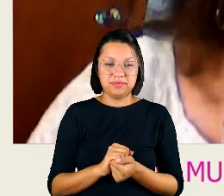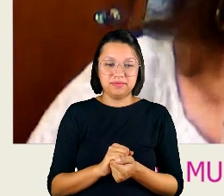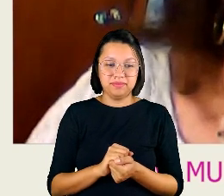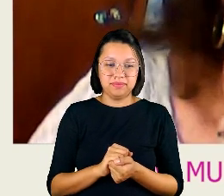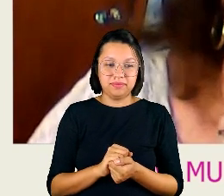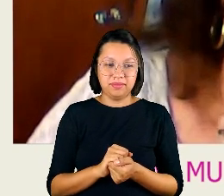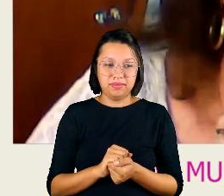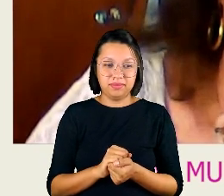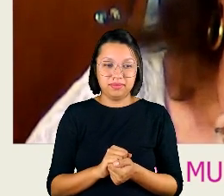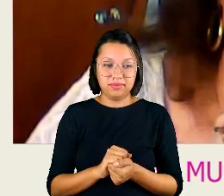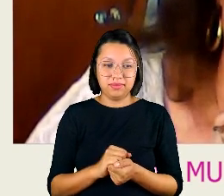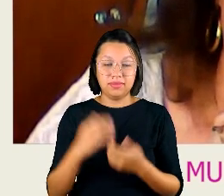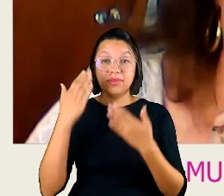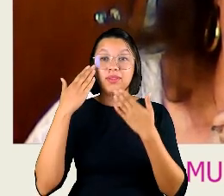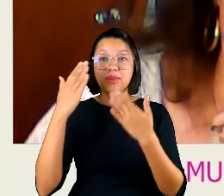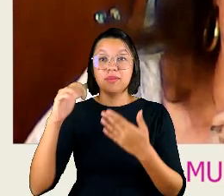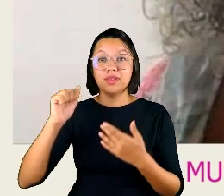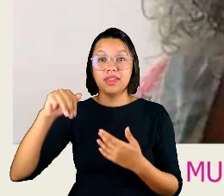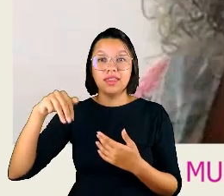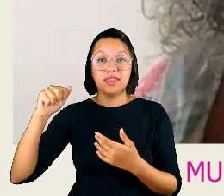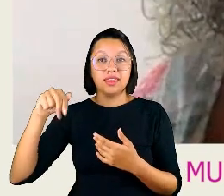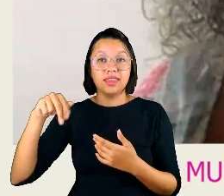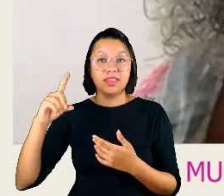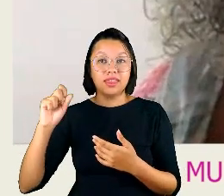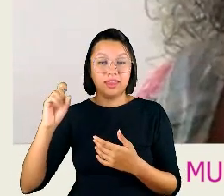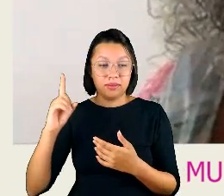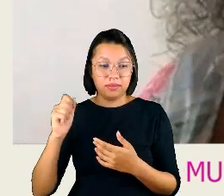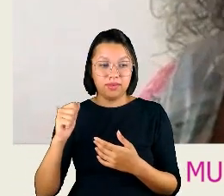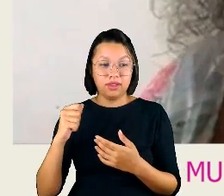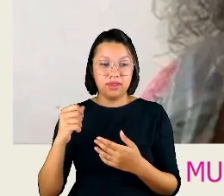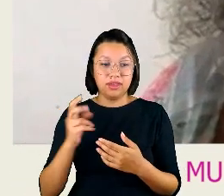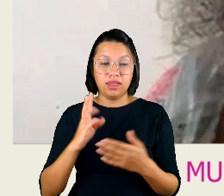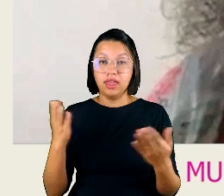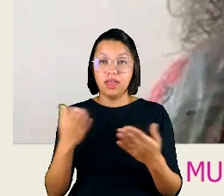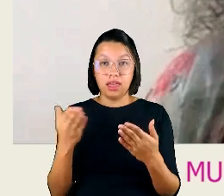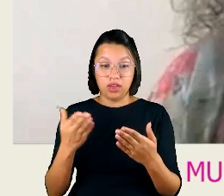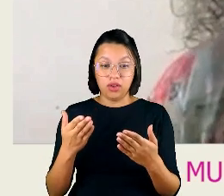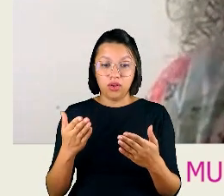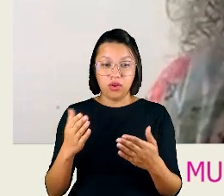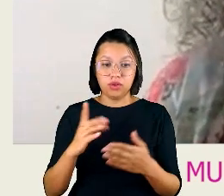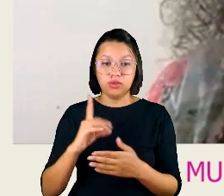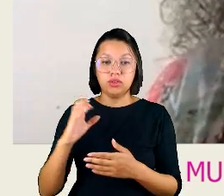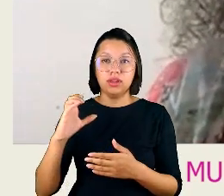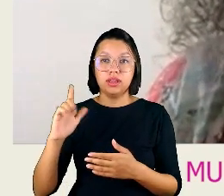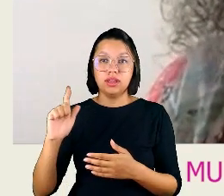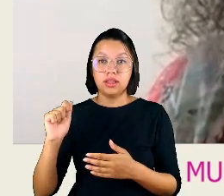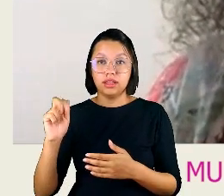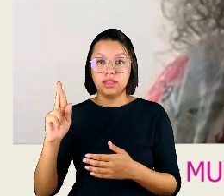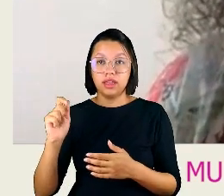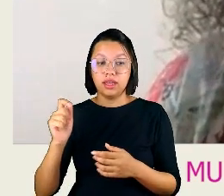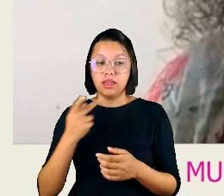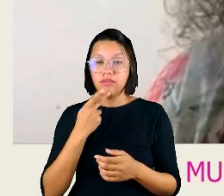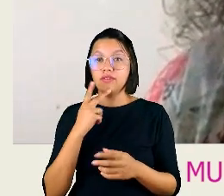Obrigada, Amanda. Então, já na sequência, eu passo para a doutora Clara fazer suas considerações também.